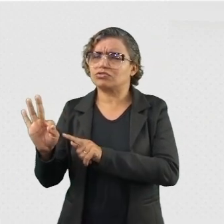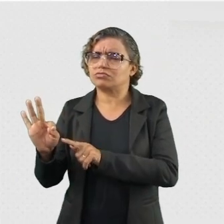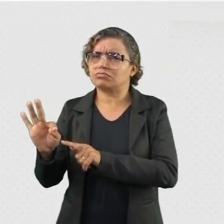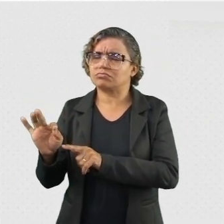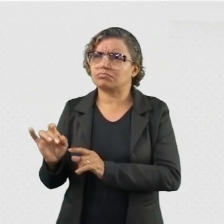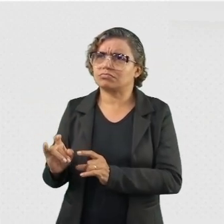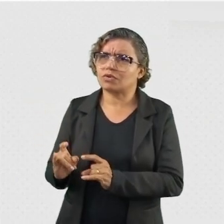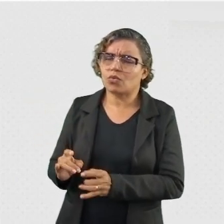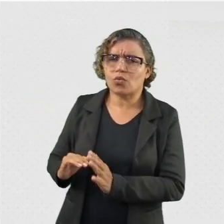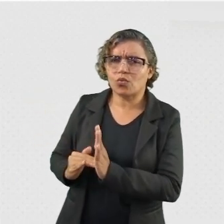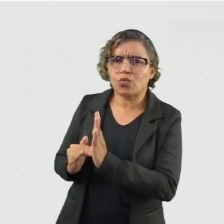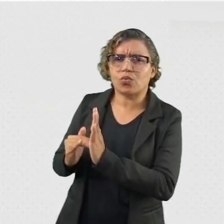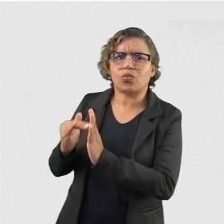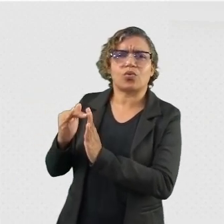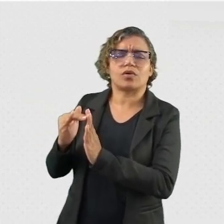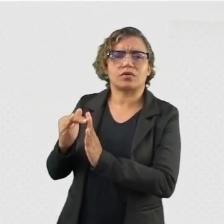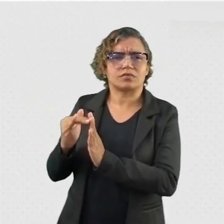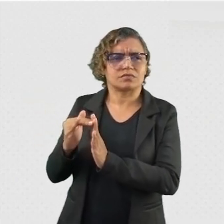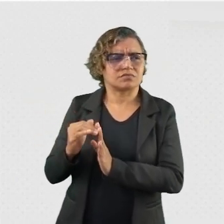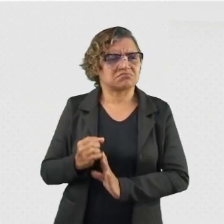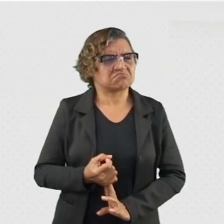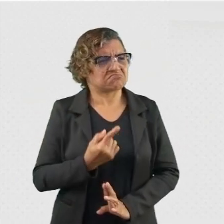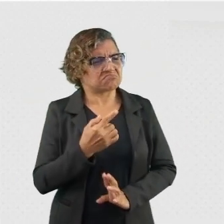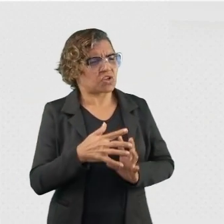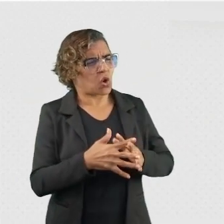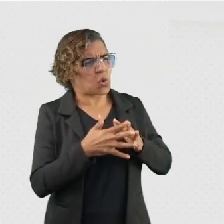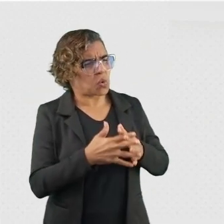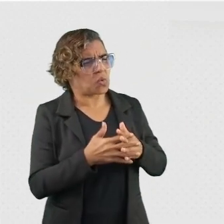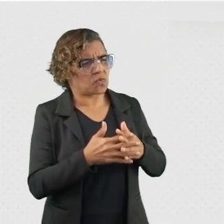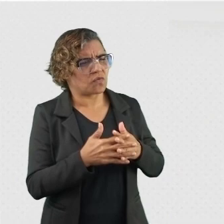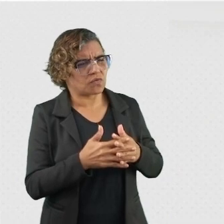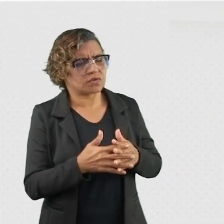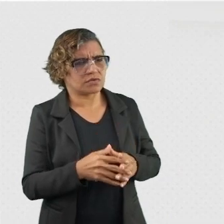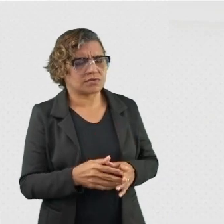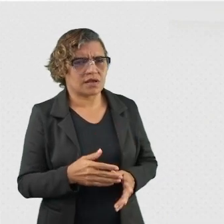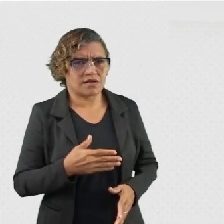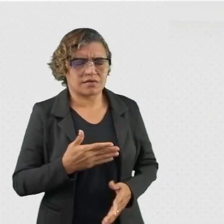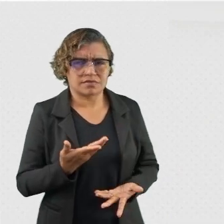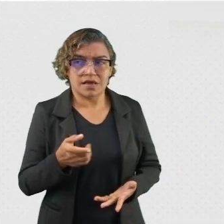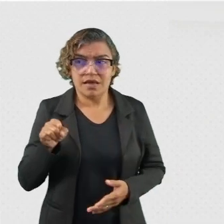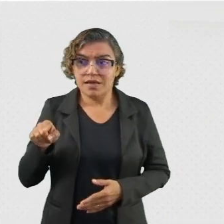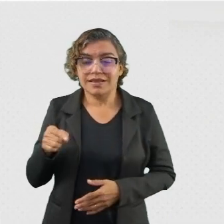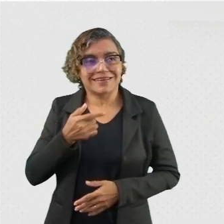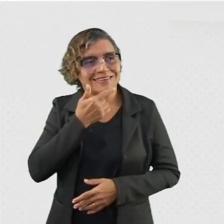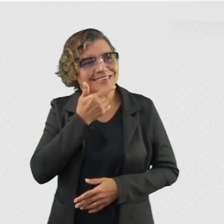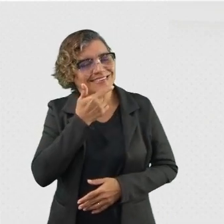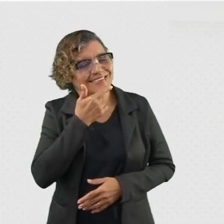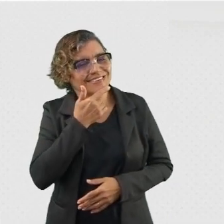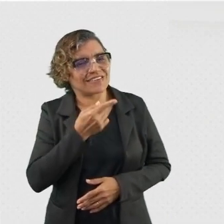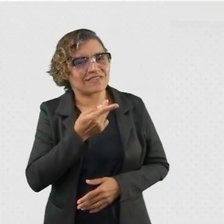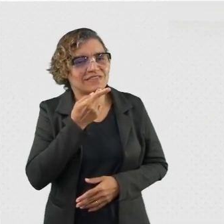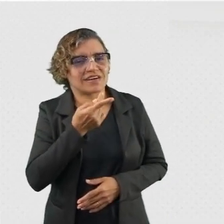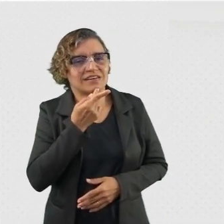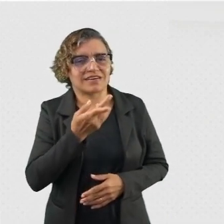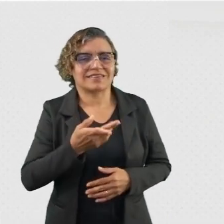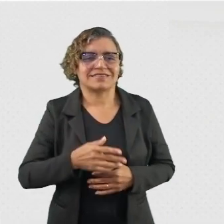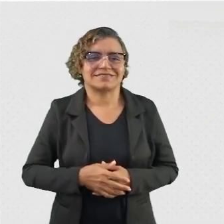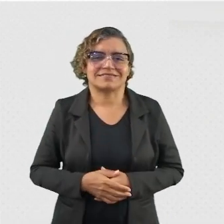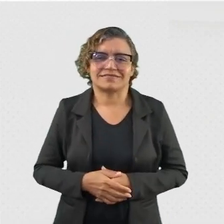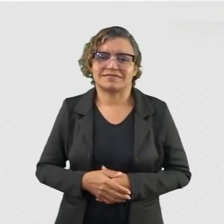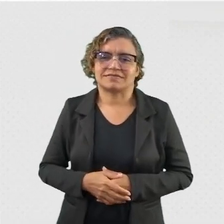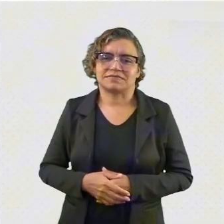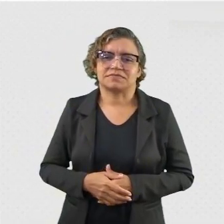confuso e respondeu, do you mean the elevator? E aí o Liam sorriu e falou, oh,